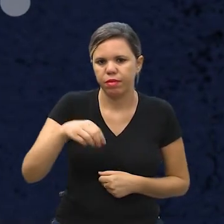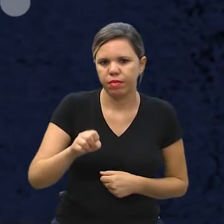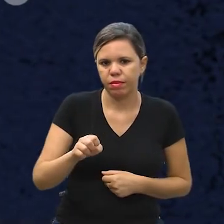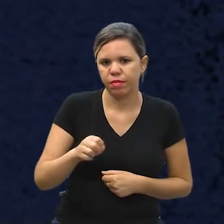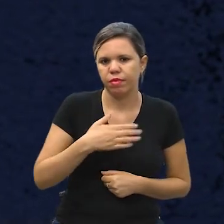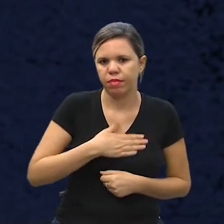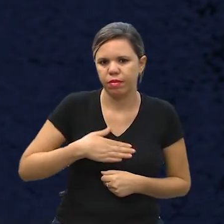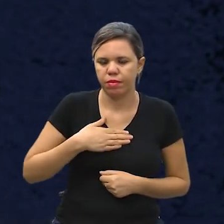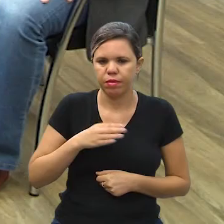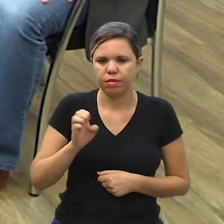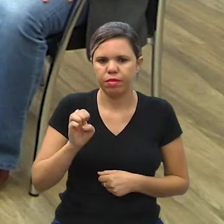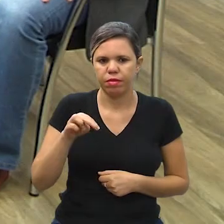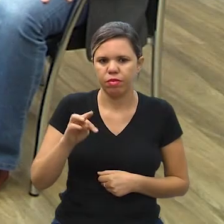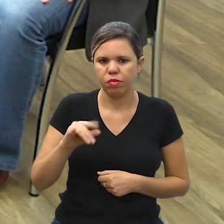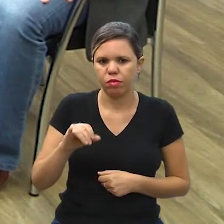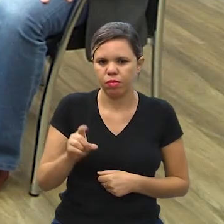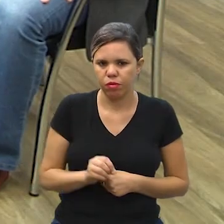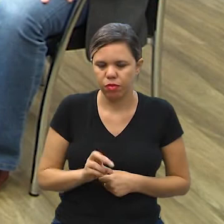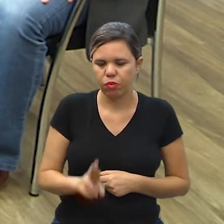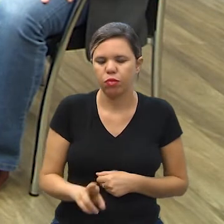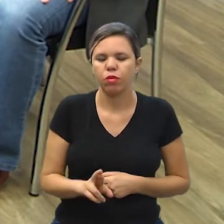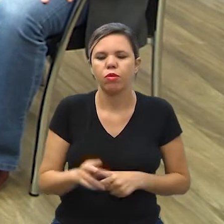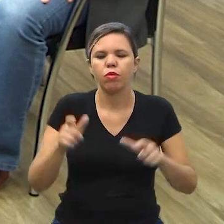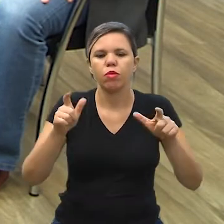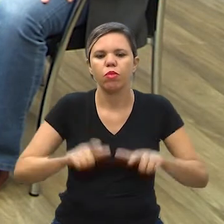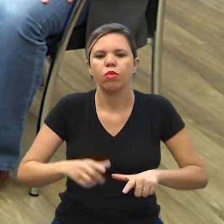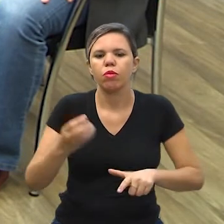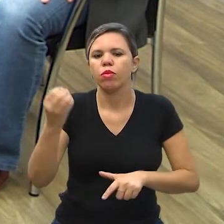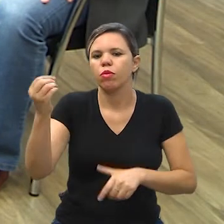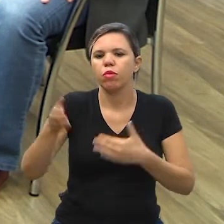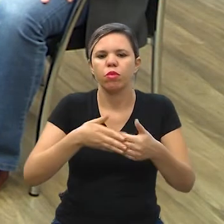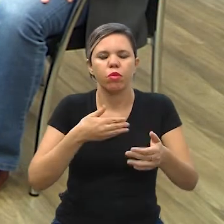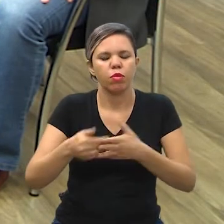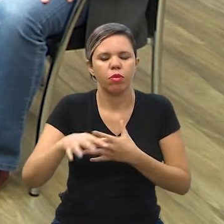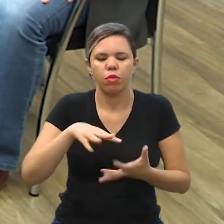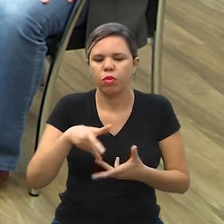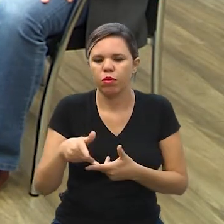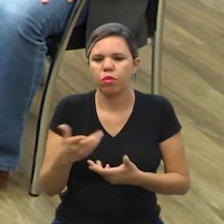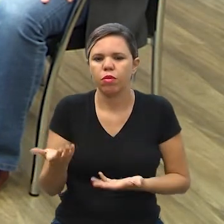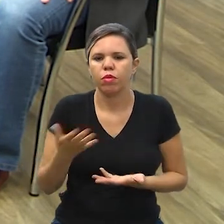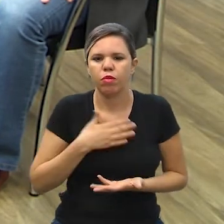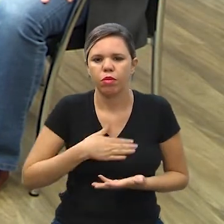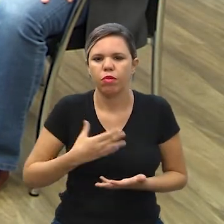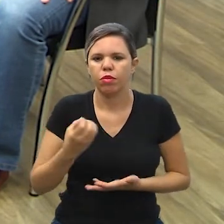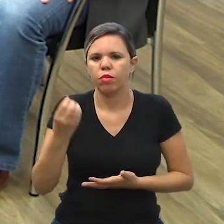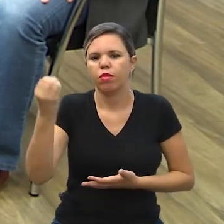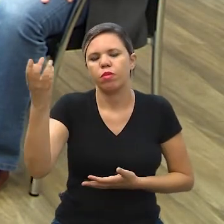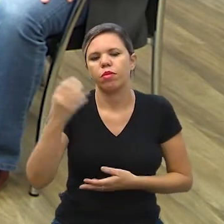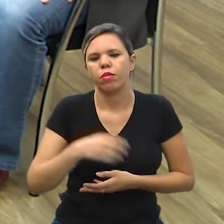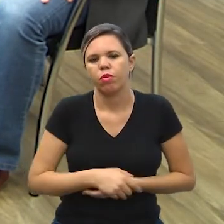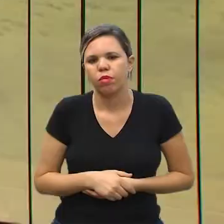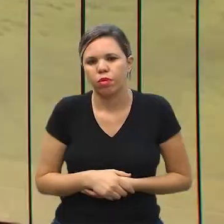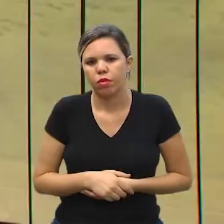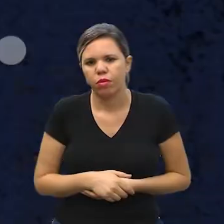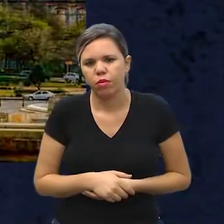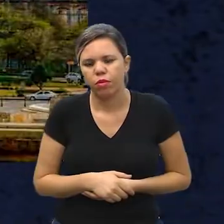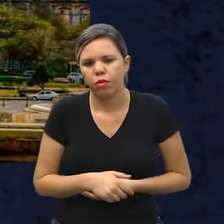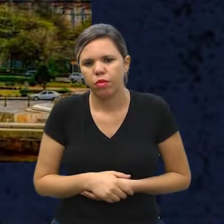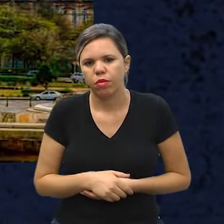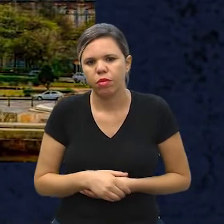querido Embaixador um lugar para você curtir uma viagem pode ir para qualquer lugar do mundo para onde você iria